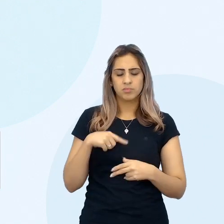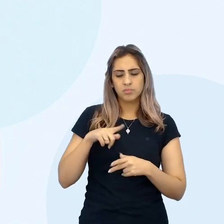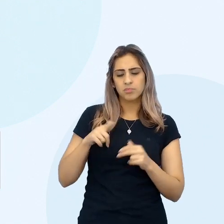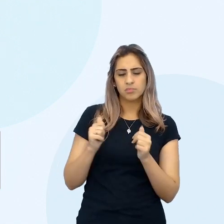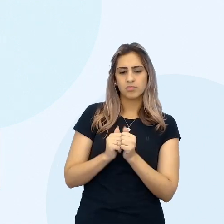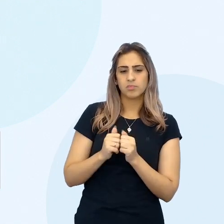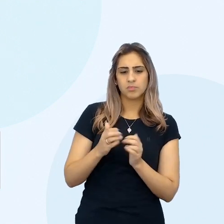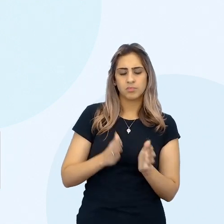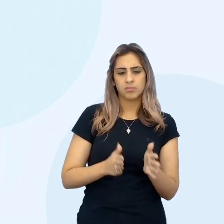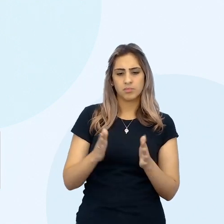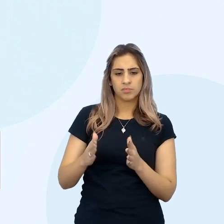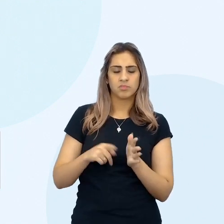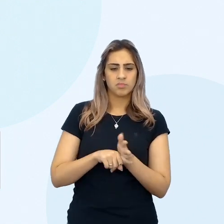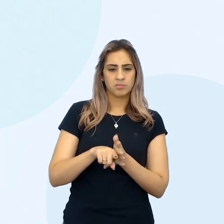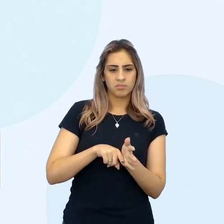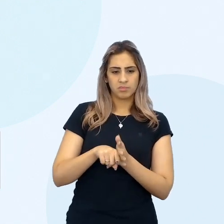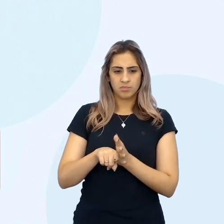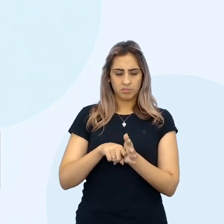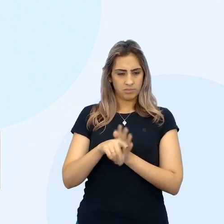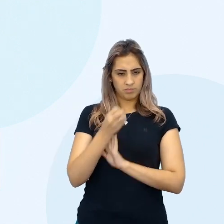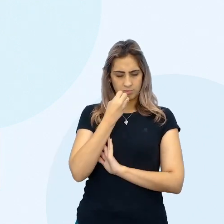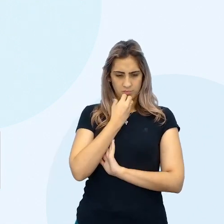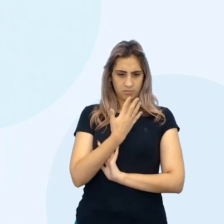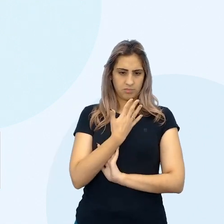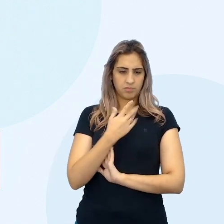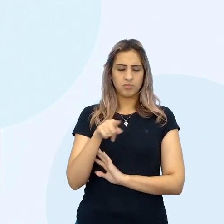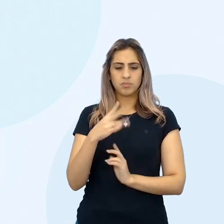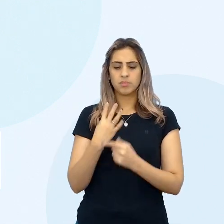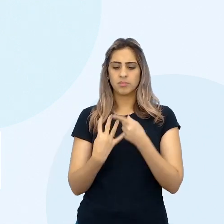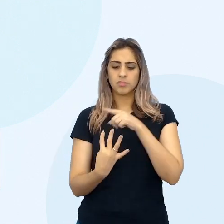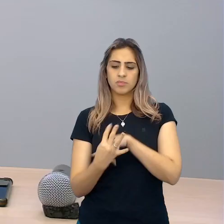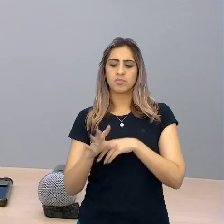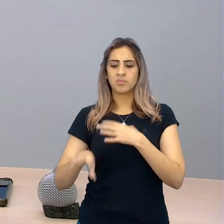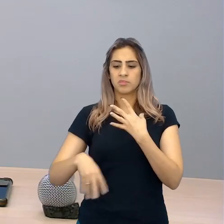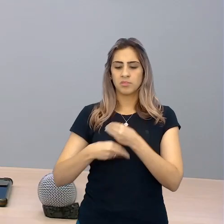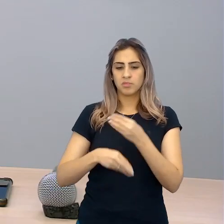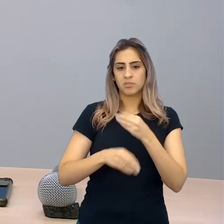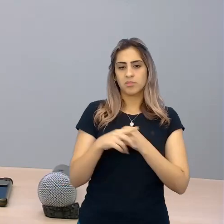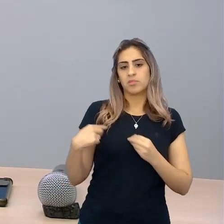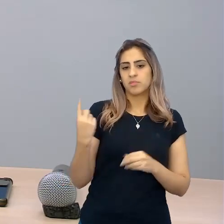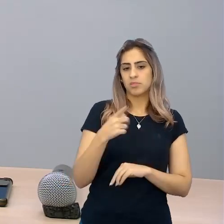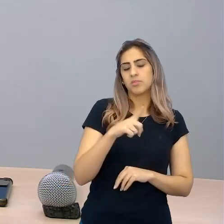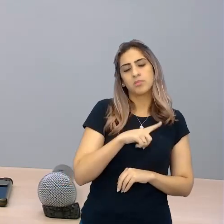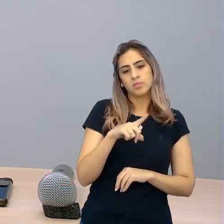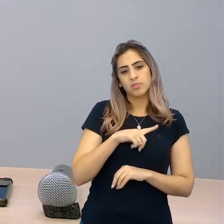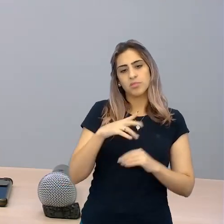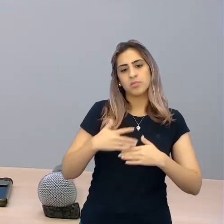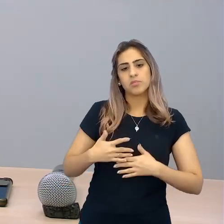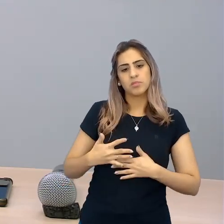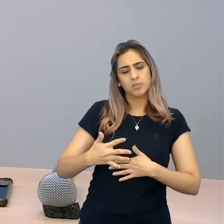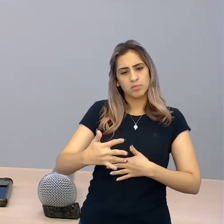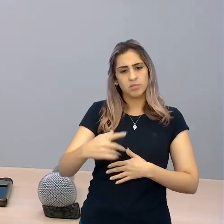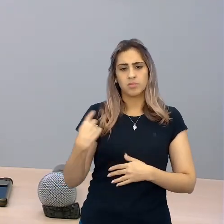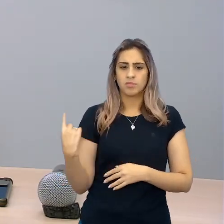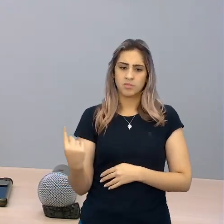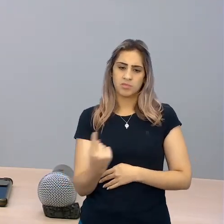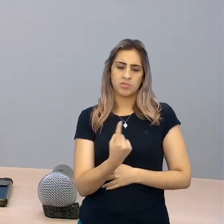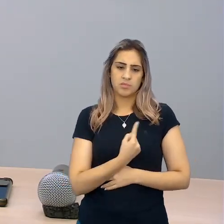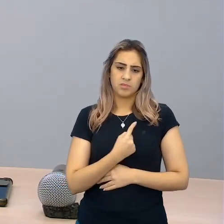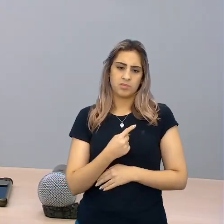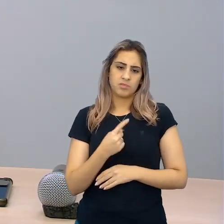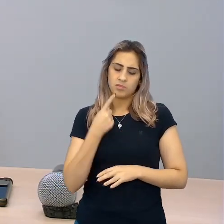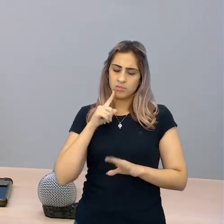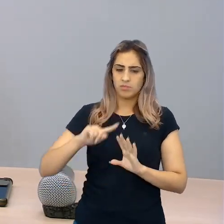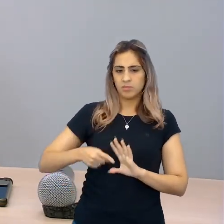aí com a parte de extremos também. Tudo Legal. bem? Bacana. Esses são os 4 componentes que nós tivemos aí no decorrer, estamos tendo aí no decorrer do